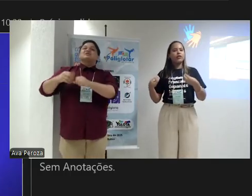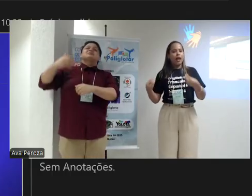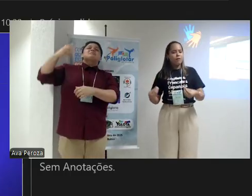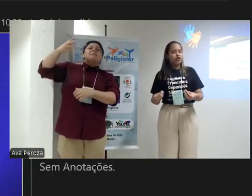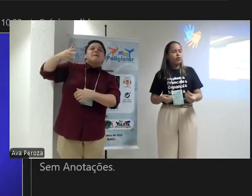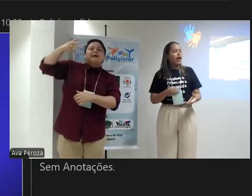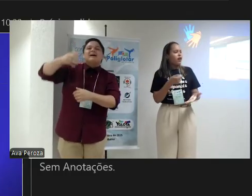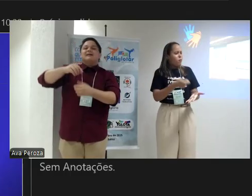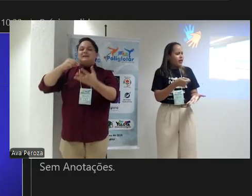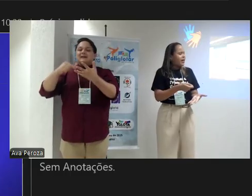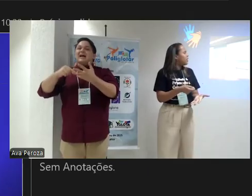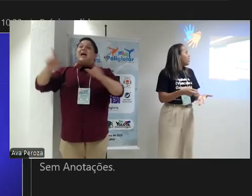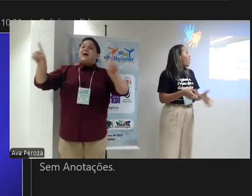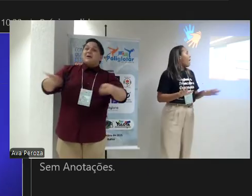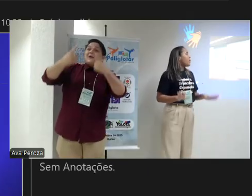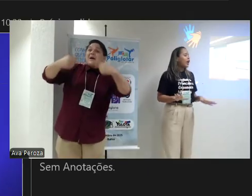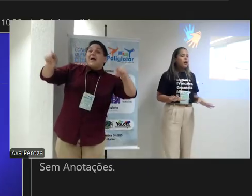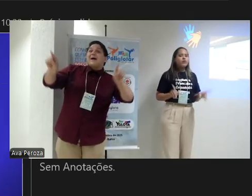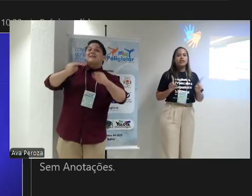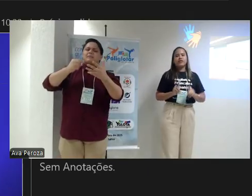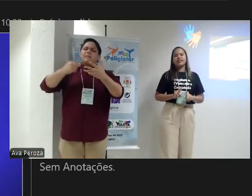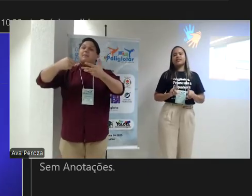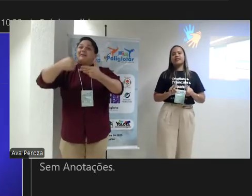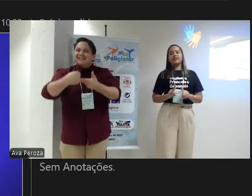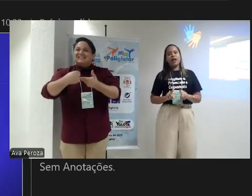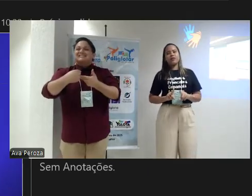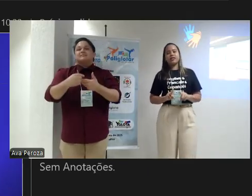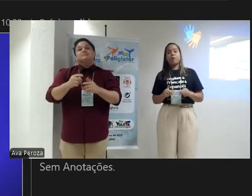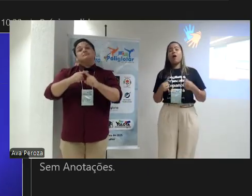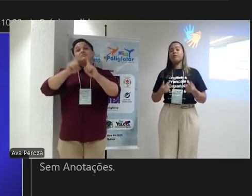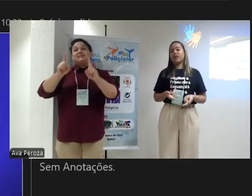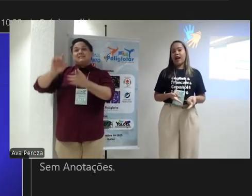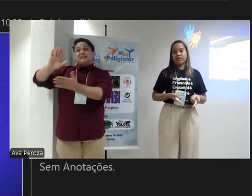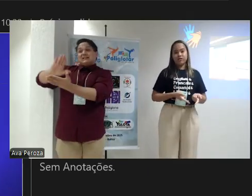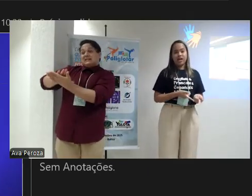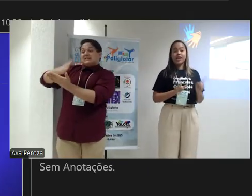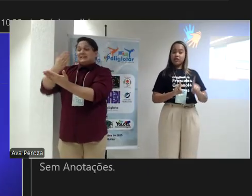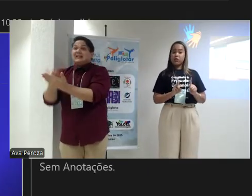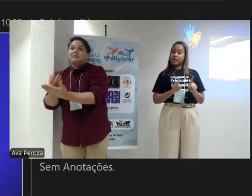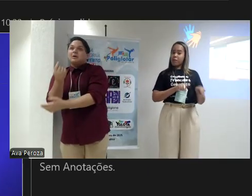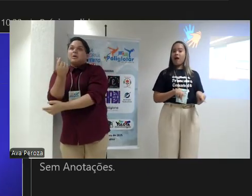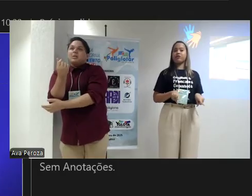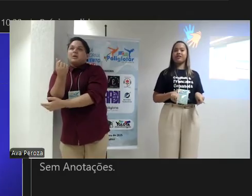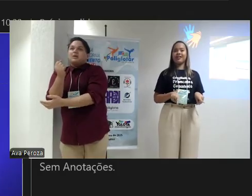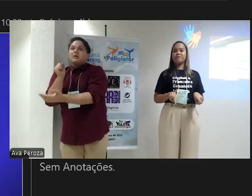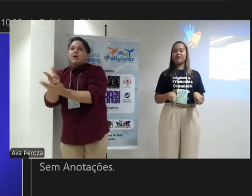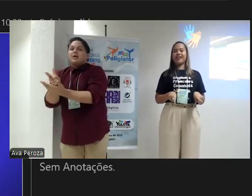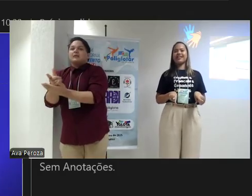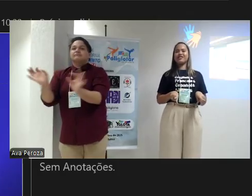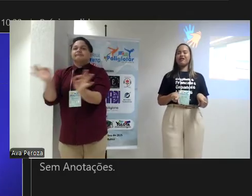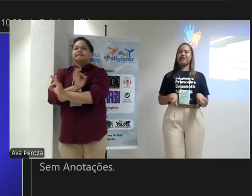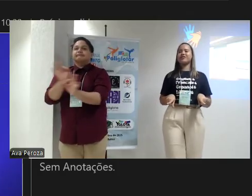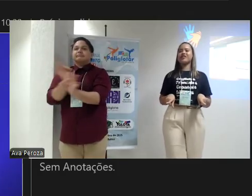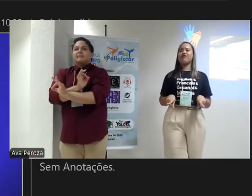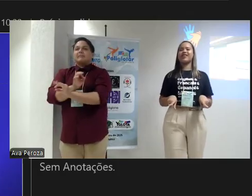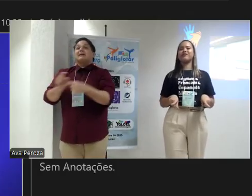ali intérprete, porque a lei obriga. Porém, muitas vezes esses intérpretes são mal remunerados. Isso quando eles são pagos, porque